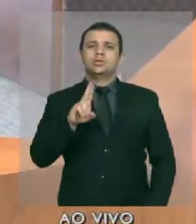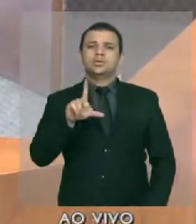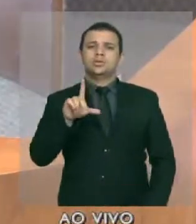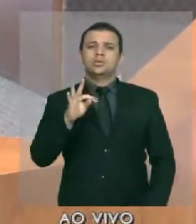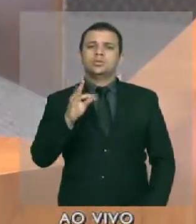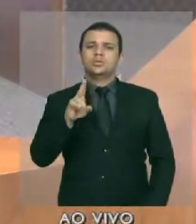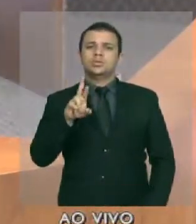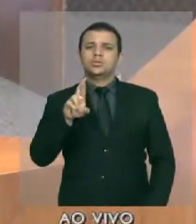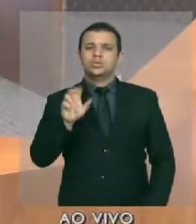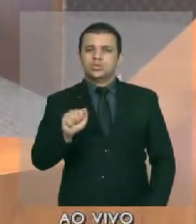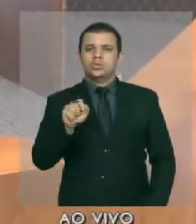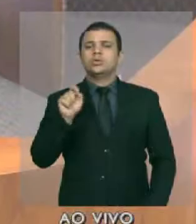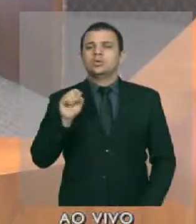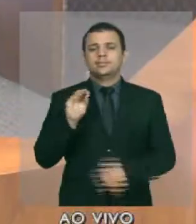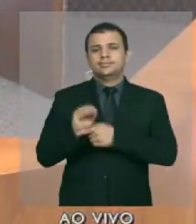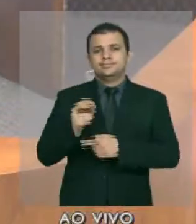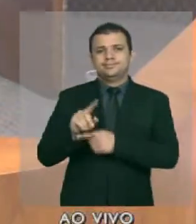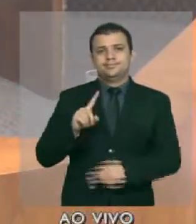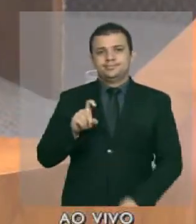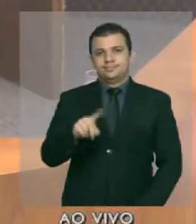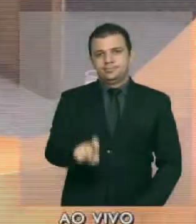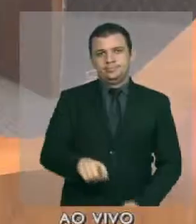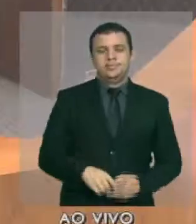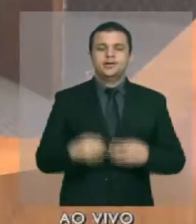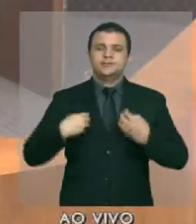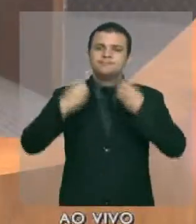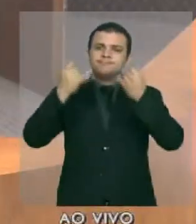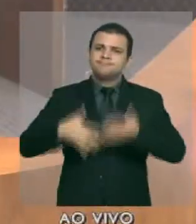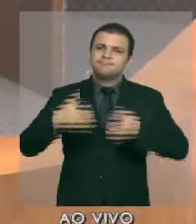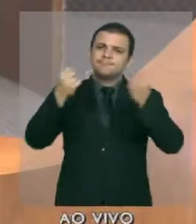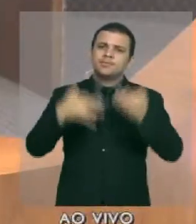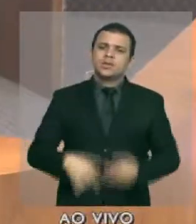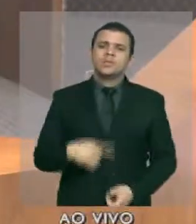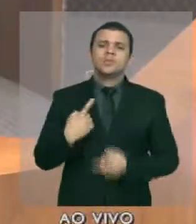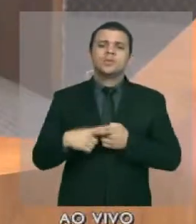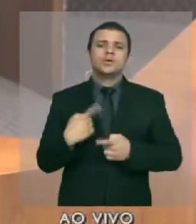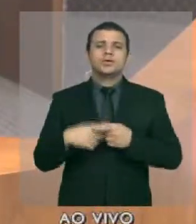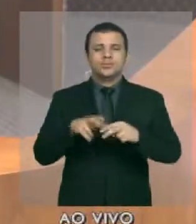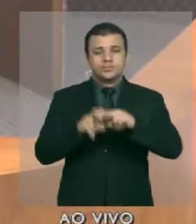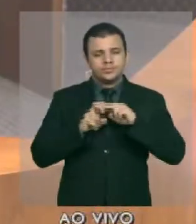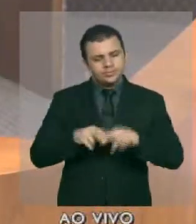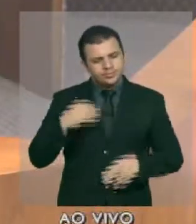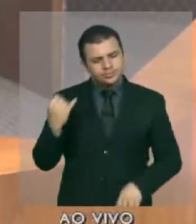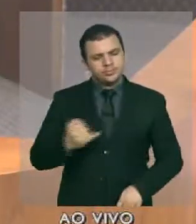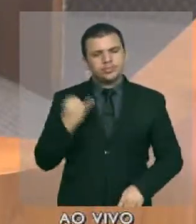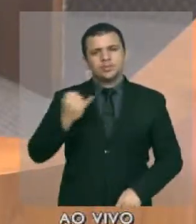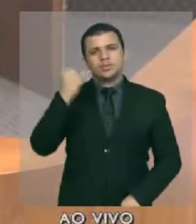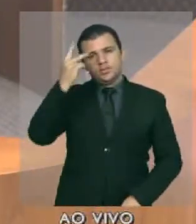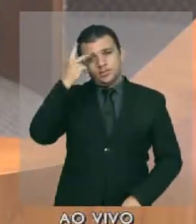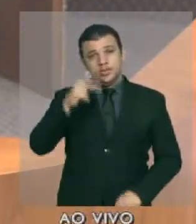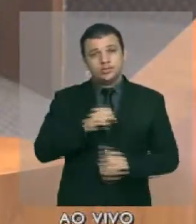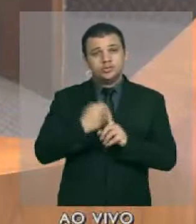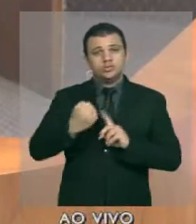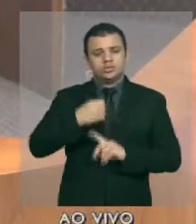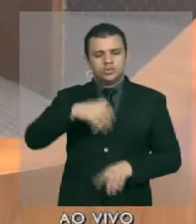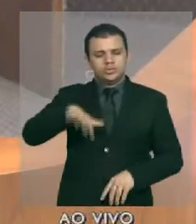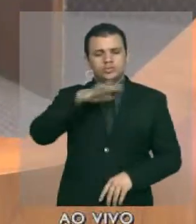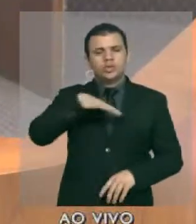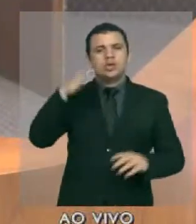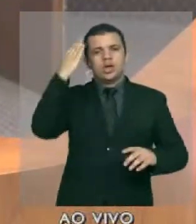eu estou aqui fazendo essa pressão de contas porque é fundamental que a sociedade possa entender e